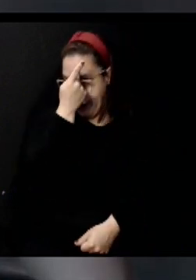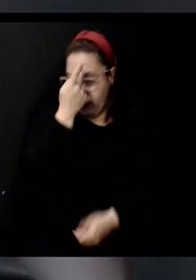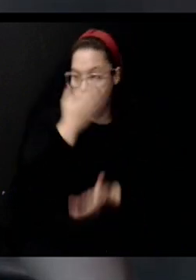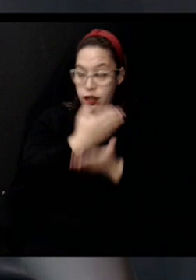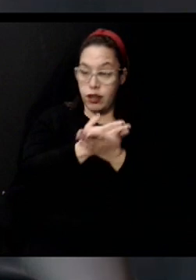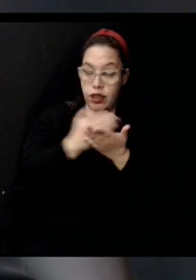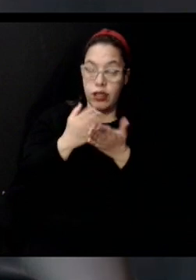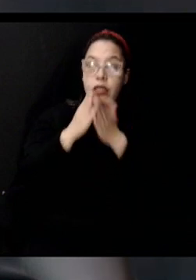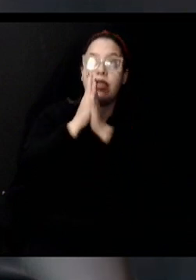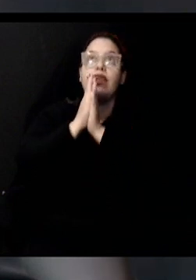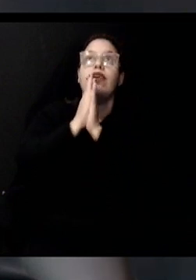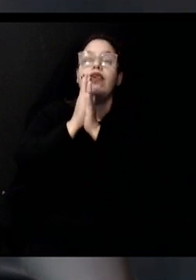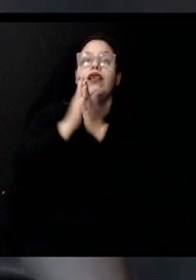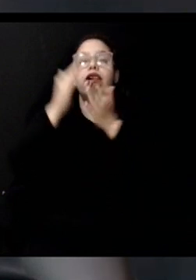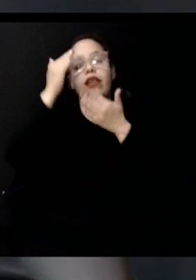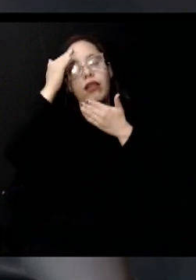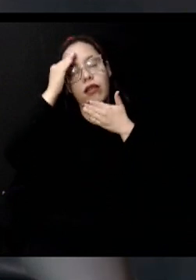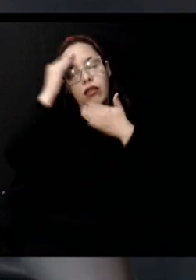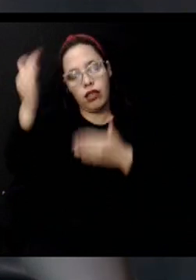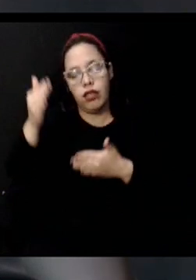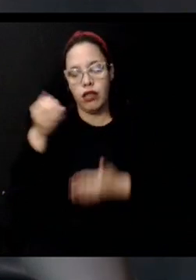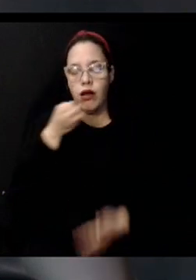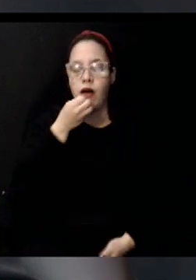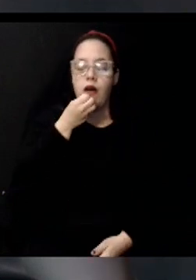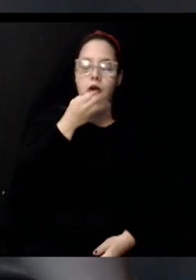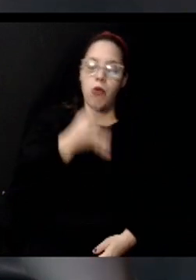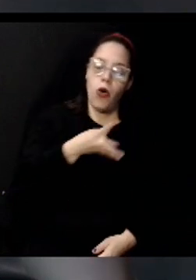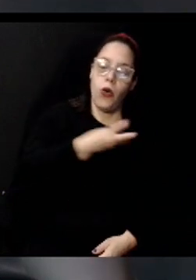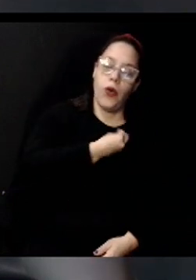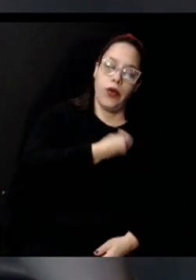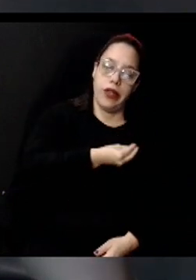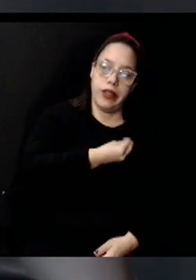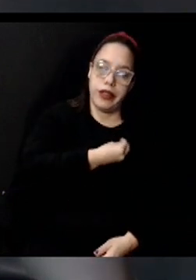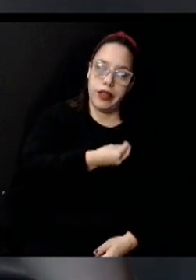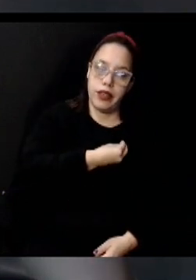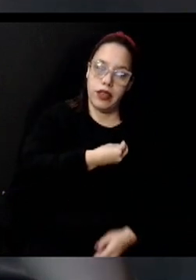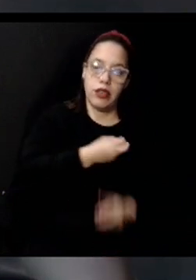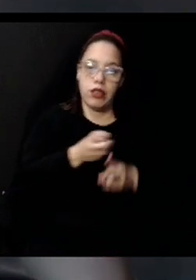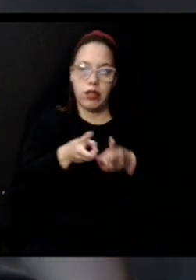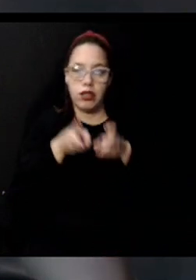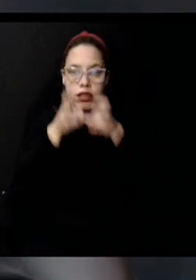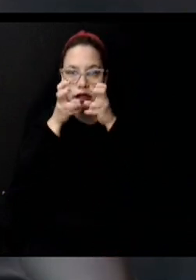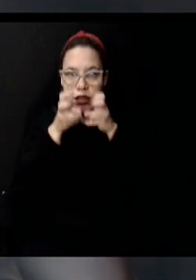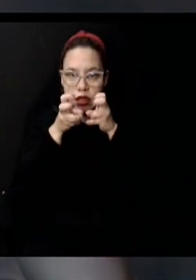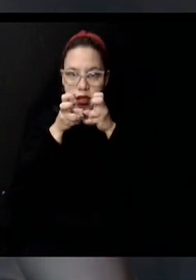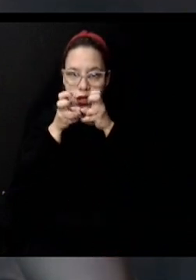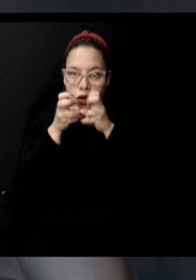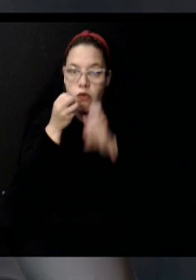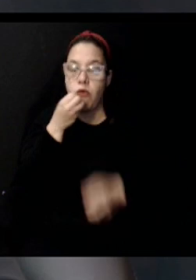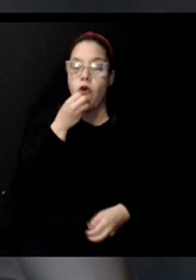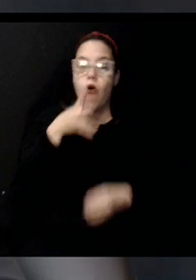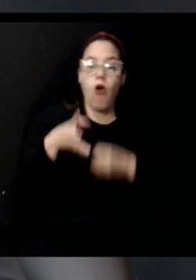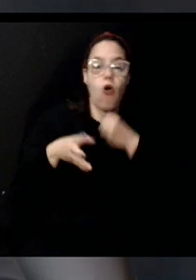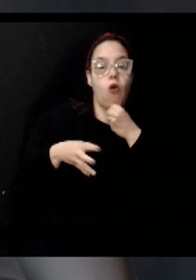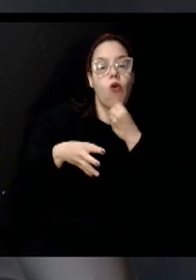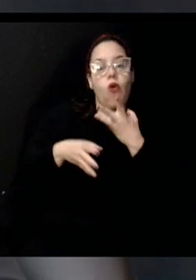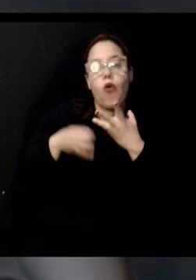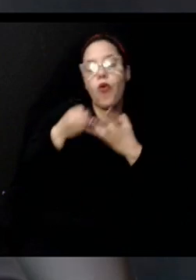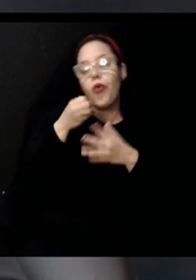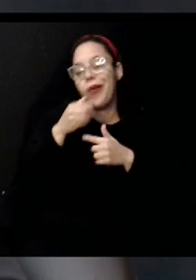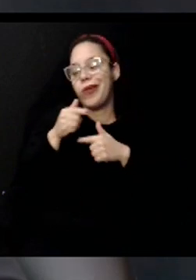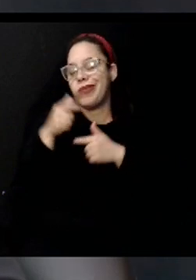se começa a ver o lado bom da vida, entendeu? Começa a perceber essas coisas boas, você começa a trabalhar o